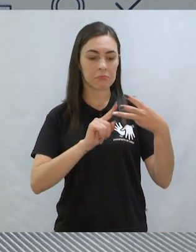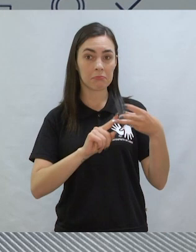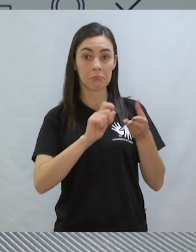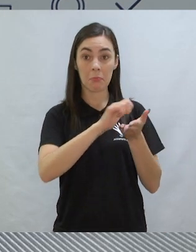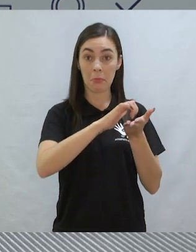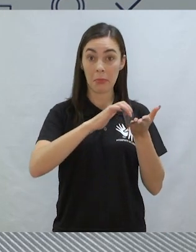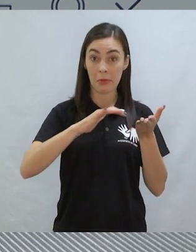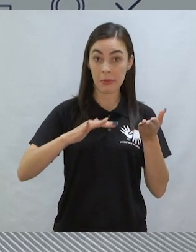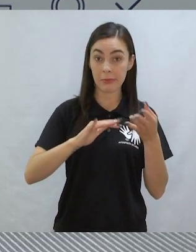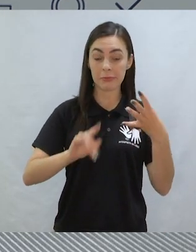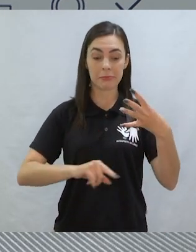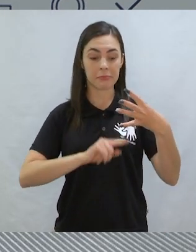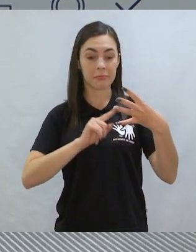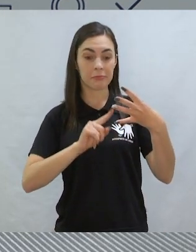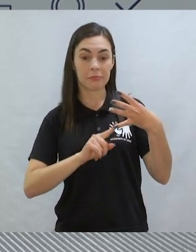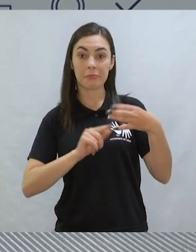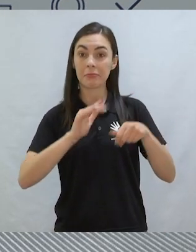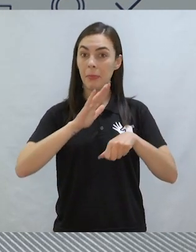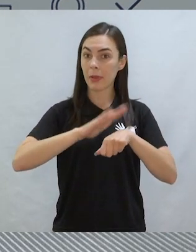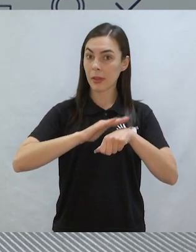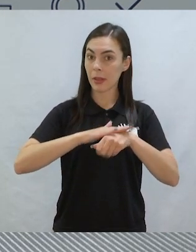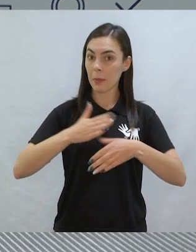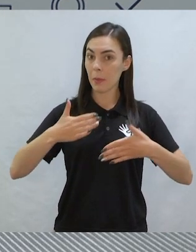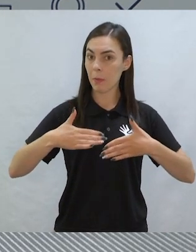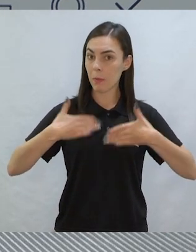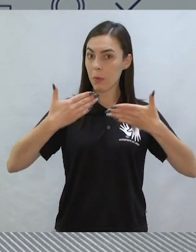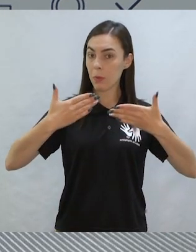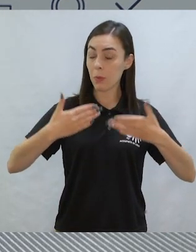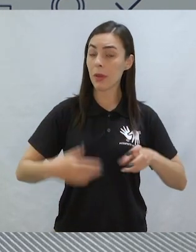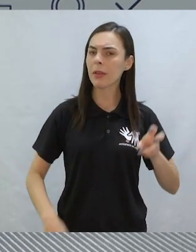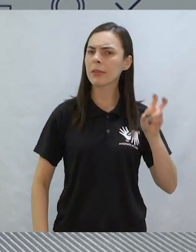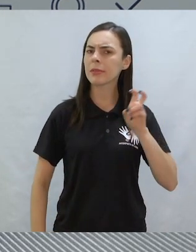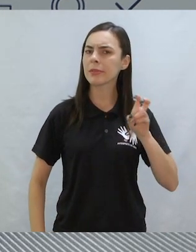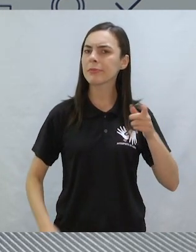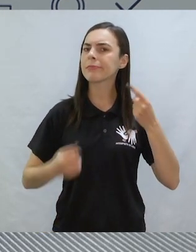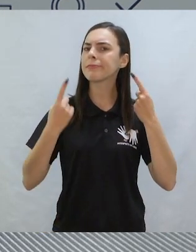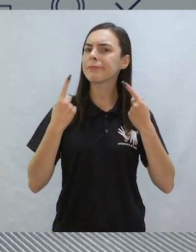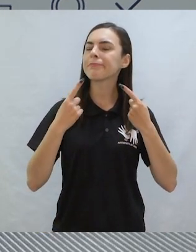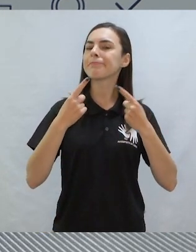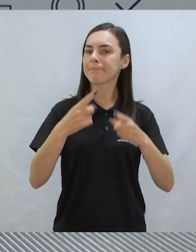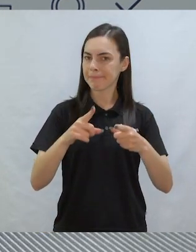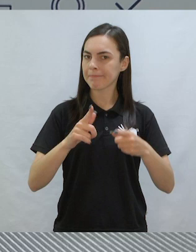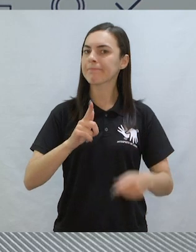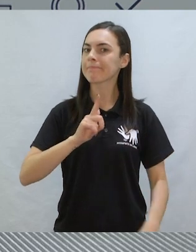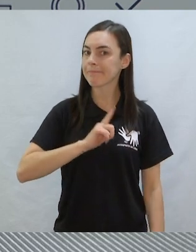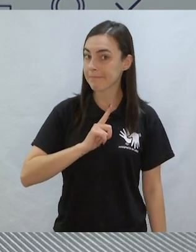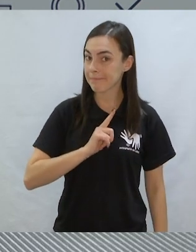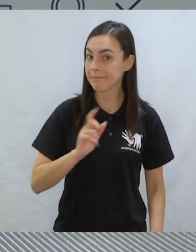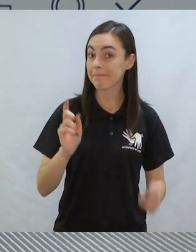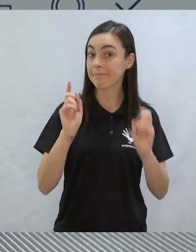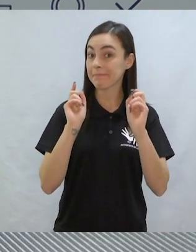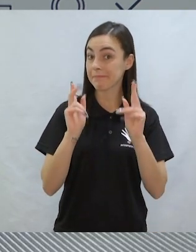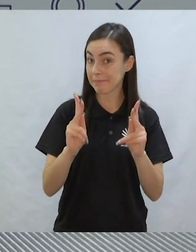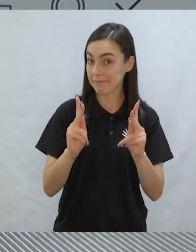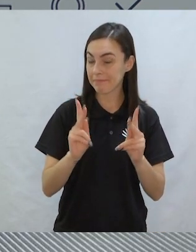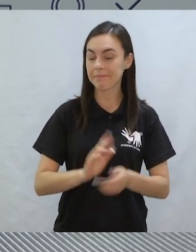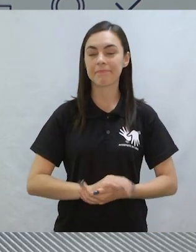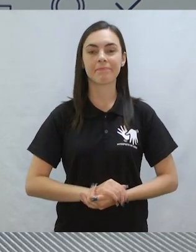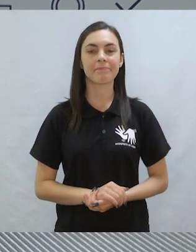uma atividade, vamos ter um momento surpresa e vamos ter um desafio,